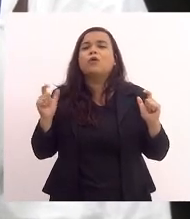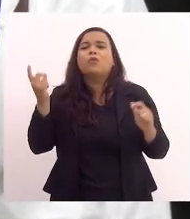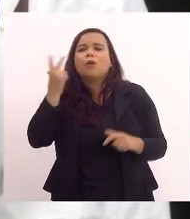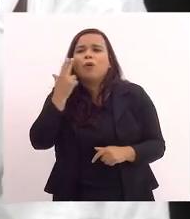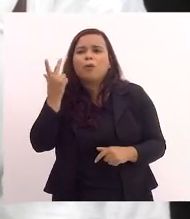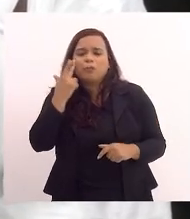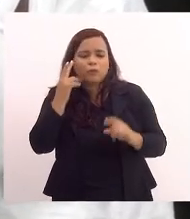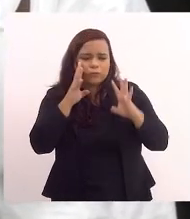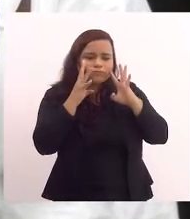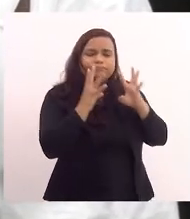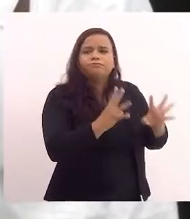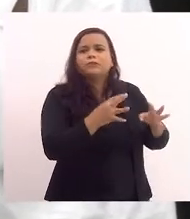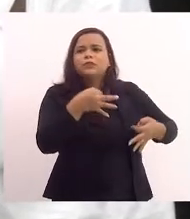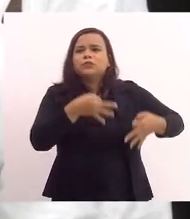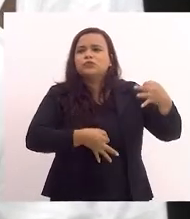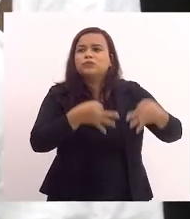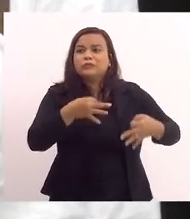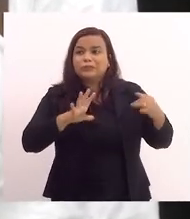segurança jurídica,